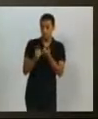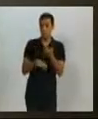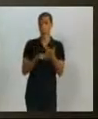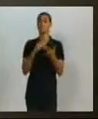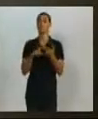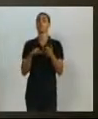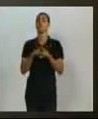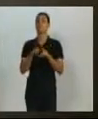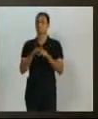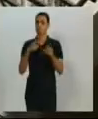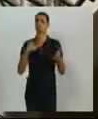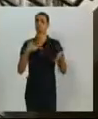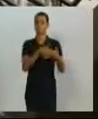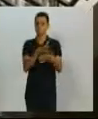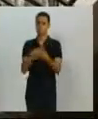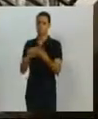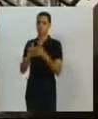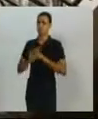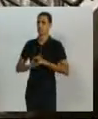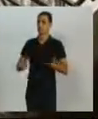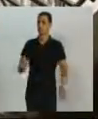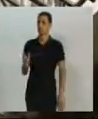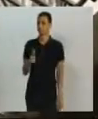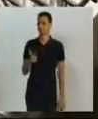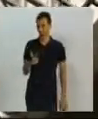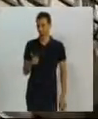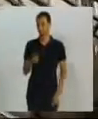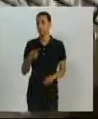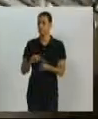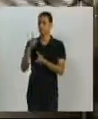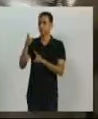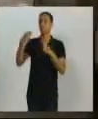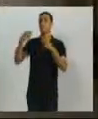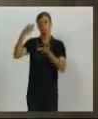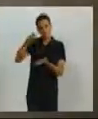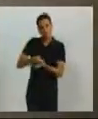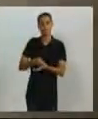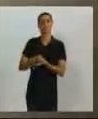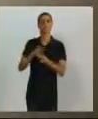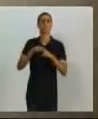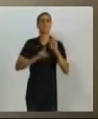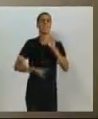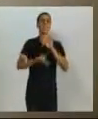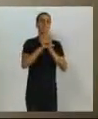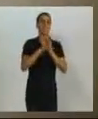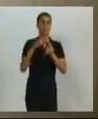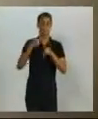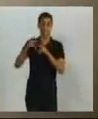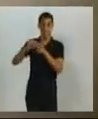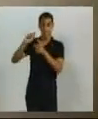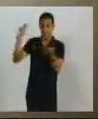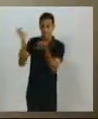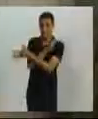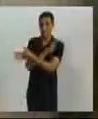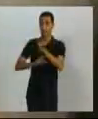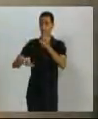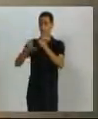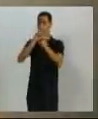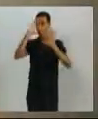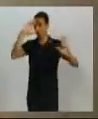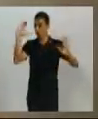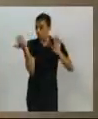de liberdade aos detentos que ali têm que cumprir, por determinação de lei, porque infringiram a legislação, a